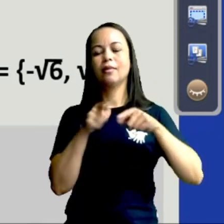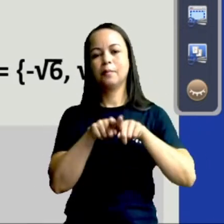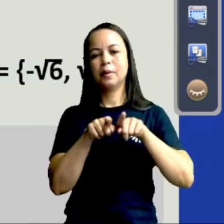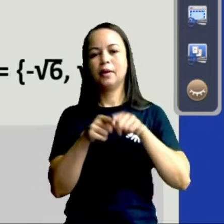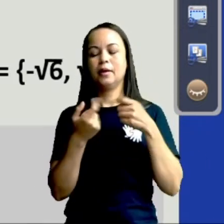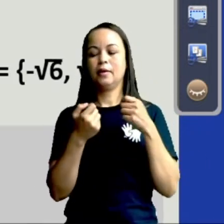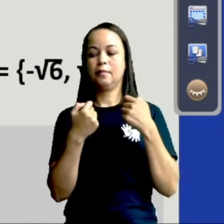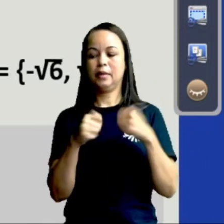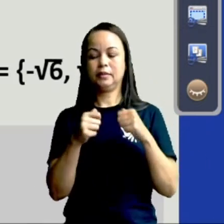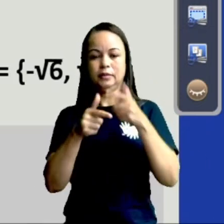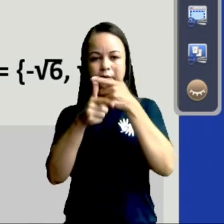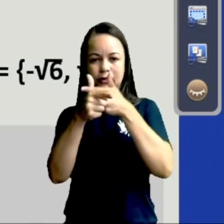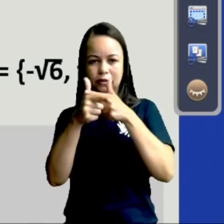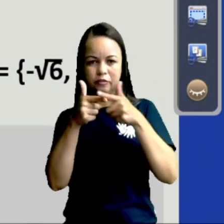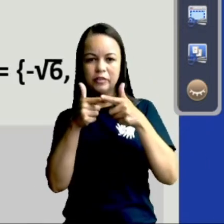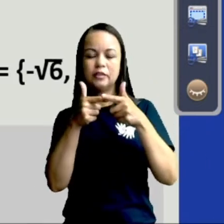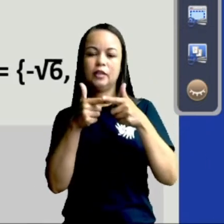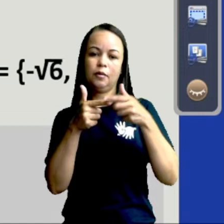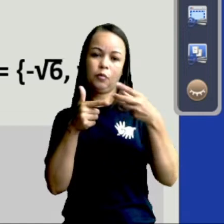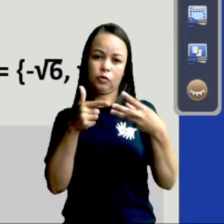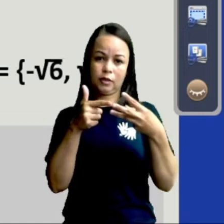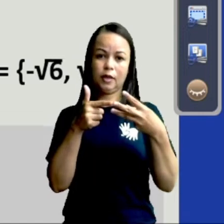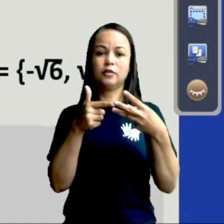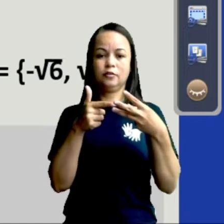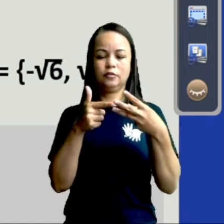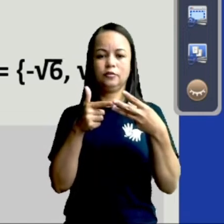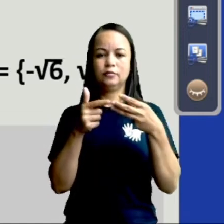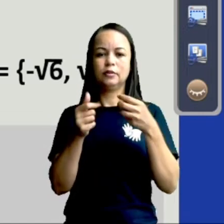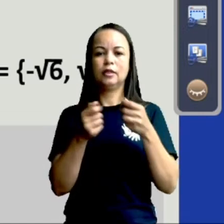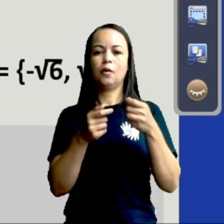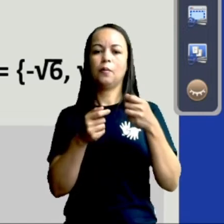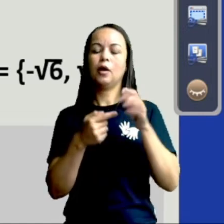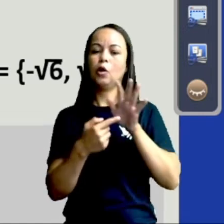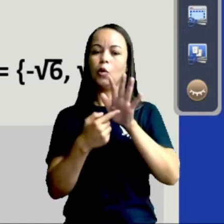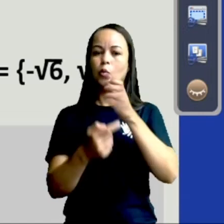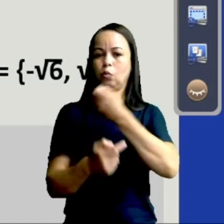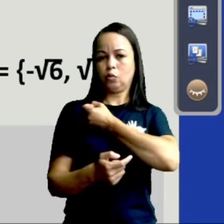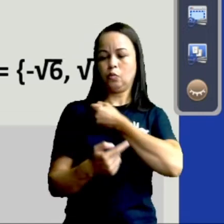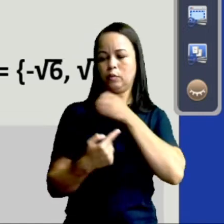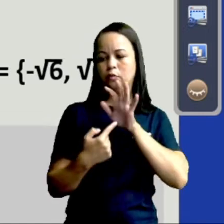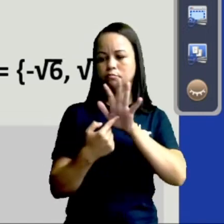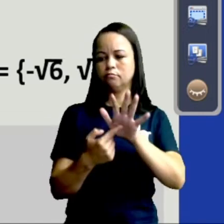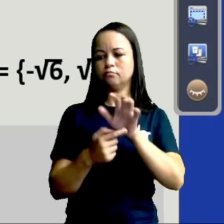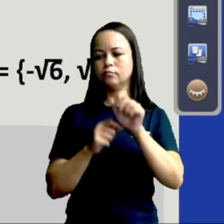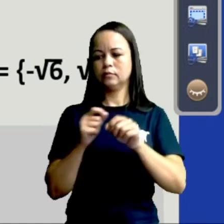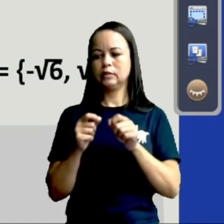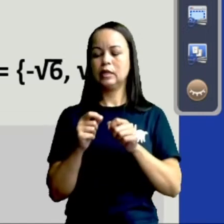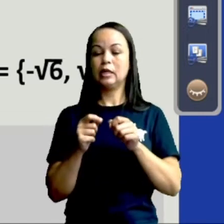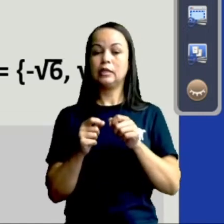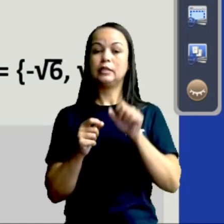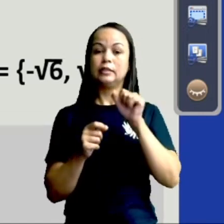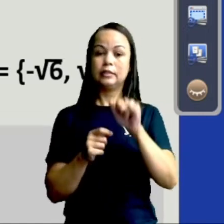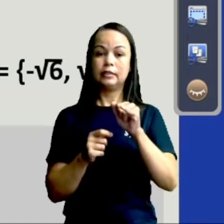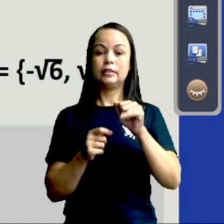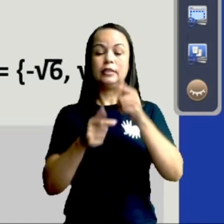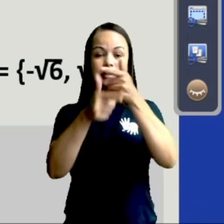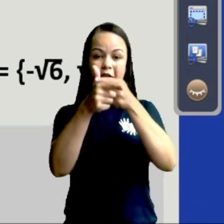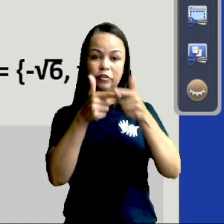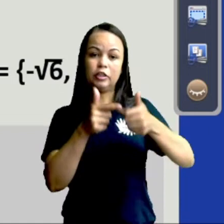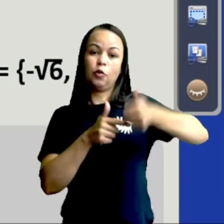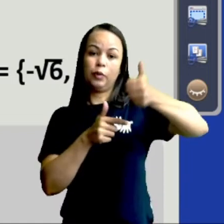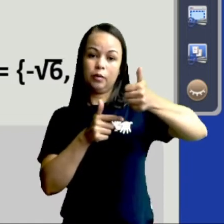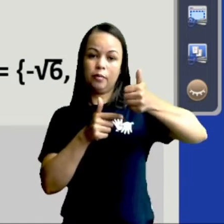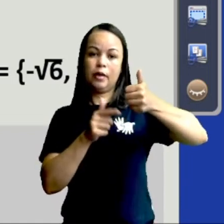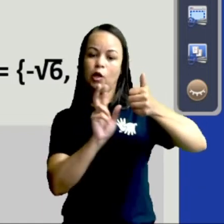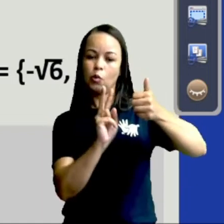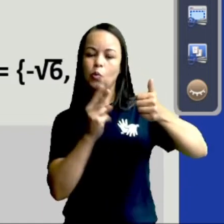então dividir pelo 3, pelo mesmo número que tem aqui. Se dividir o primeiro membro, divide o segundo membro também, que é para